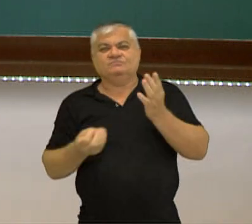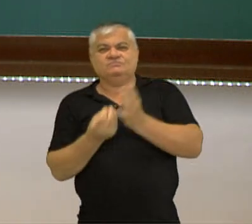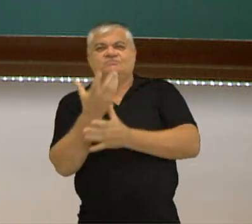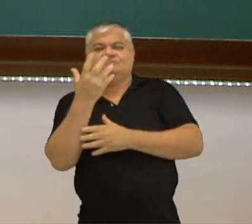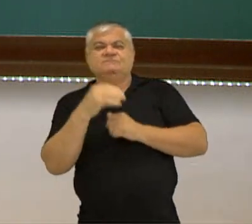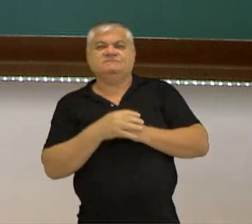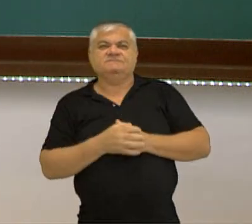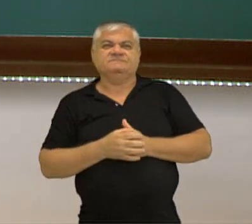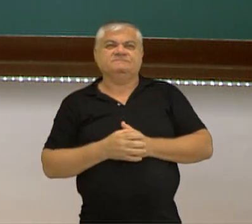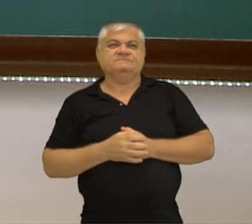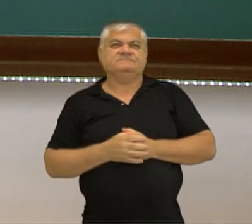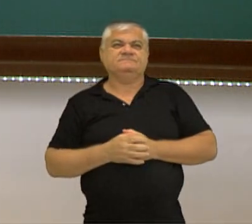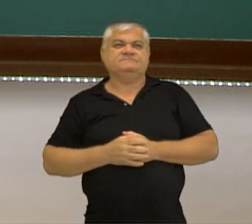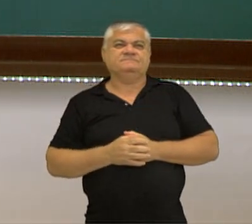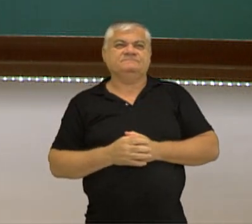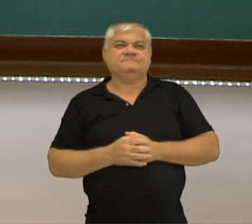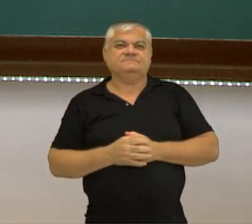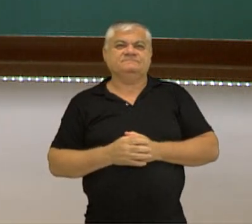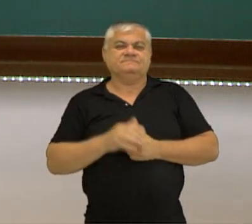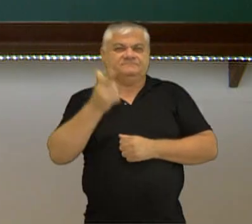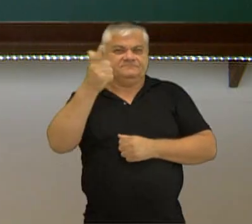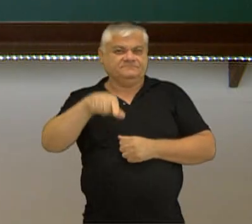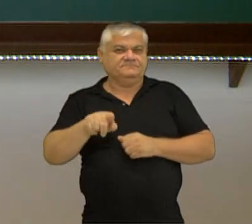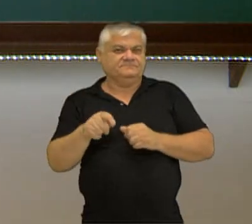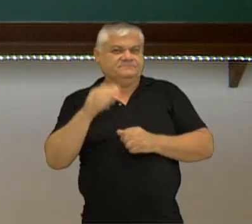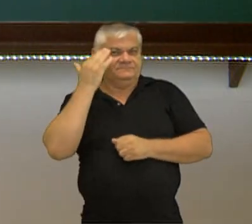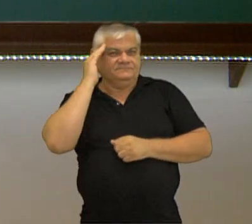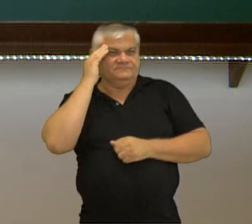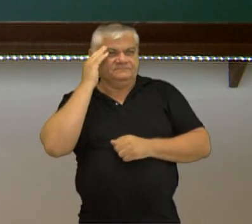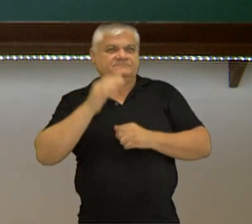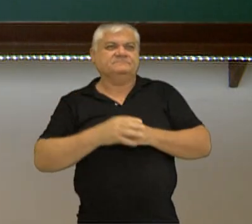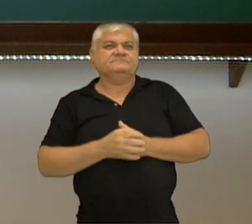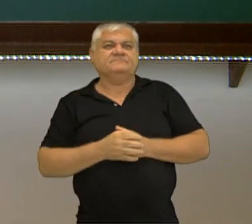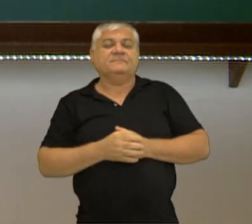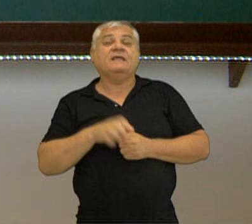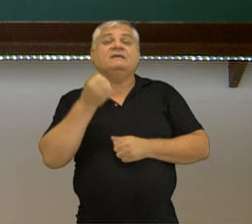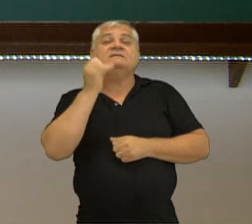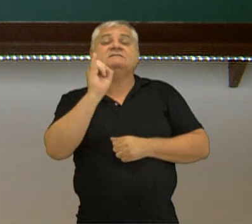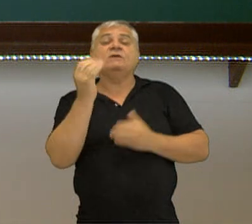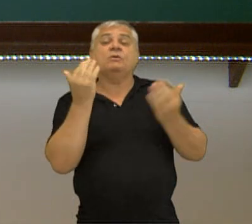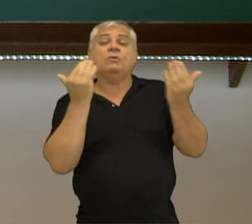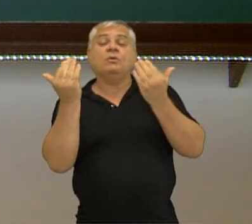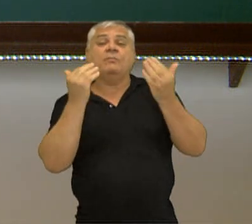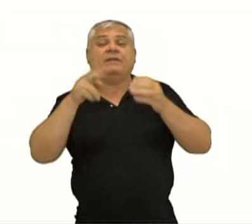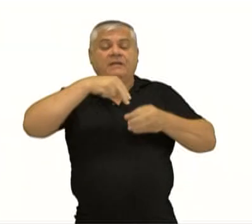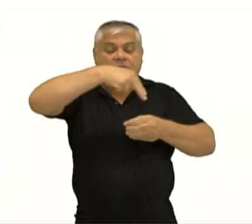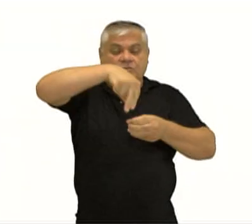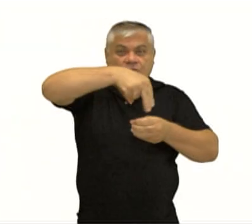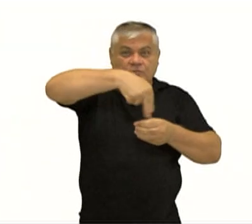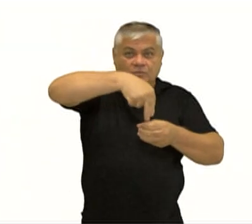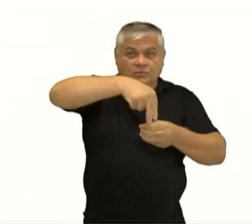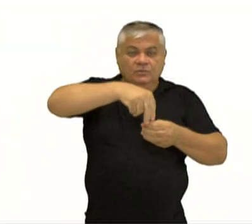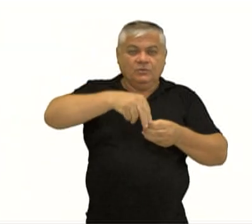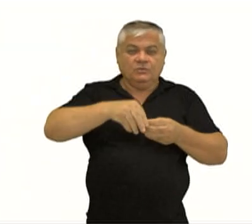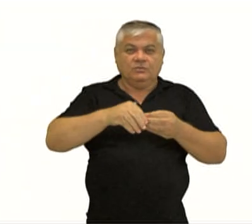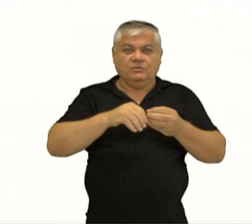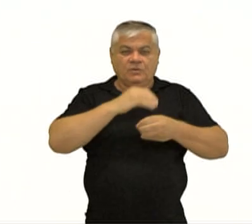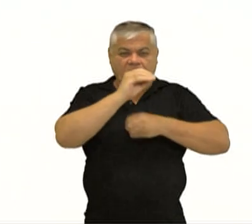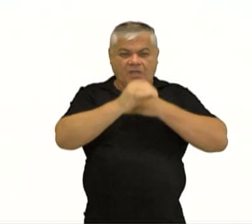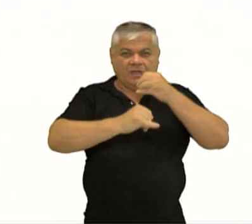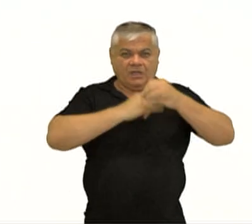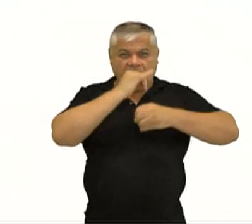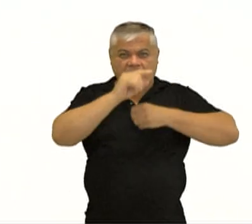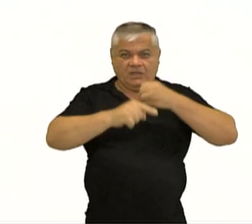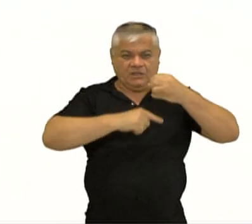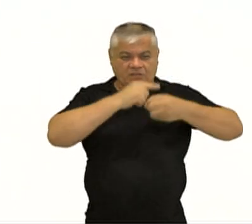ligação metálica, tá bom? Vamos ver se vocês entenderam. Se compararmos os núcleos dos átomos às